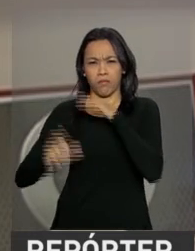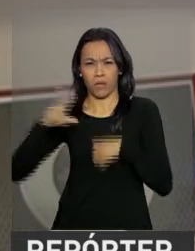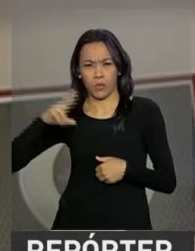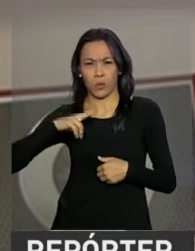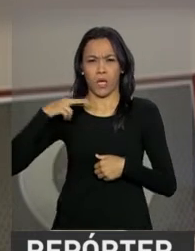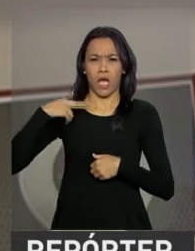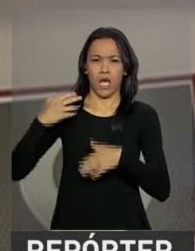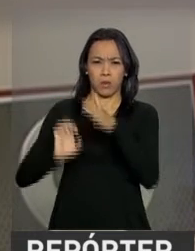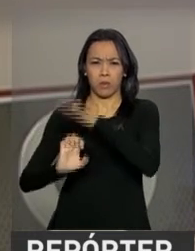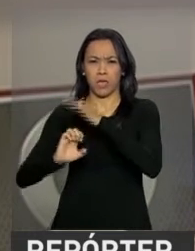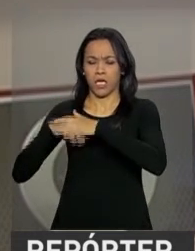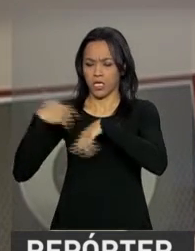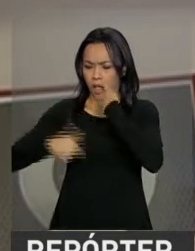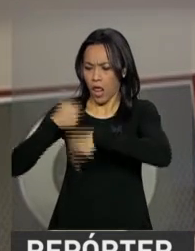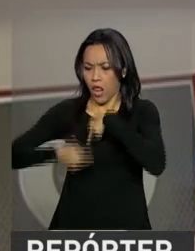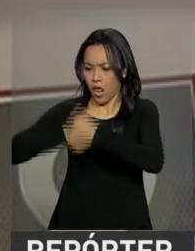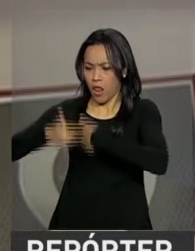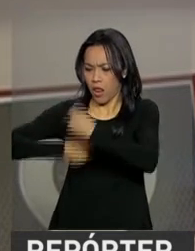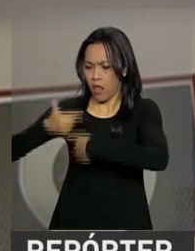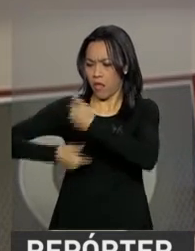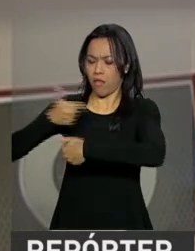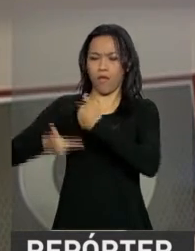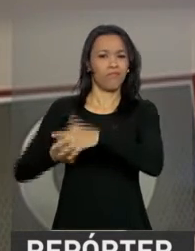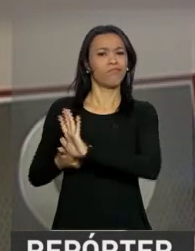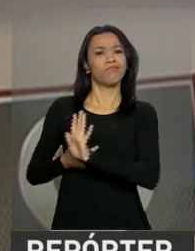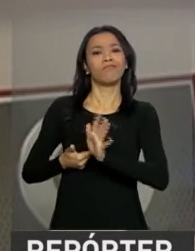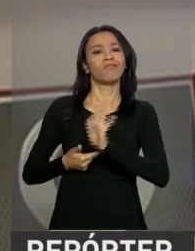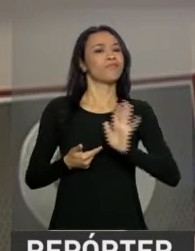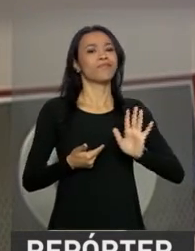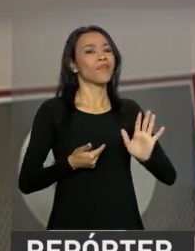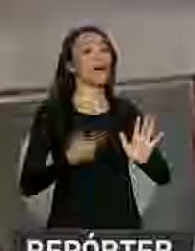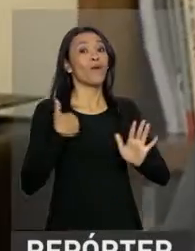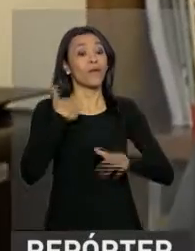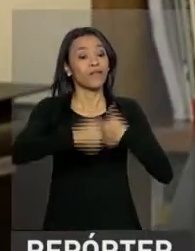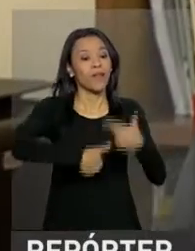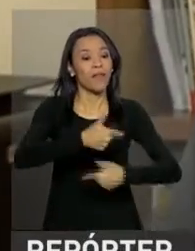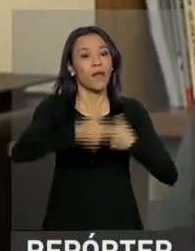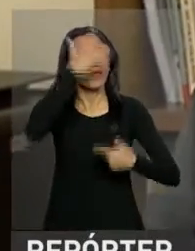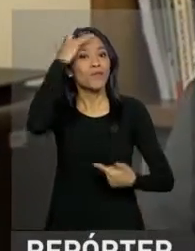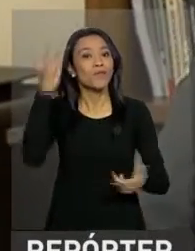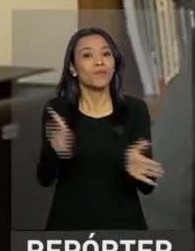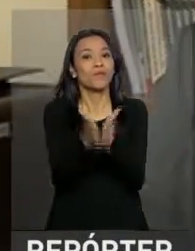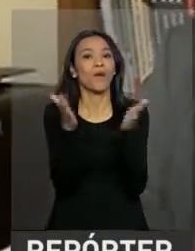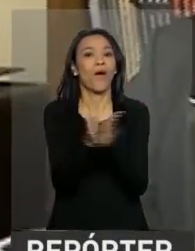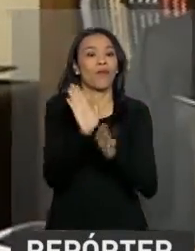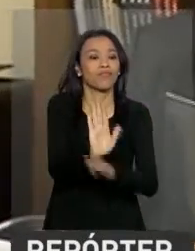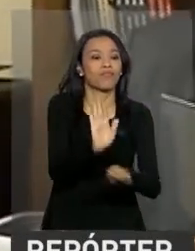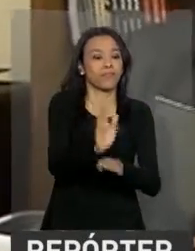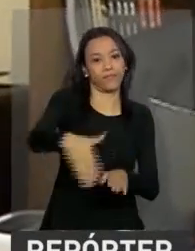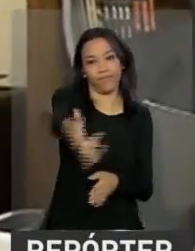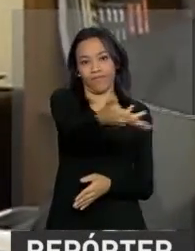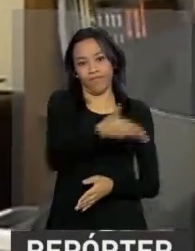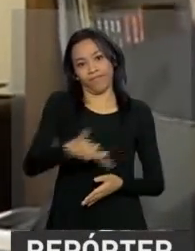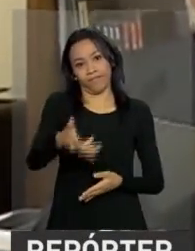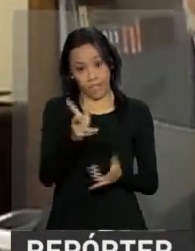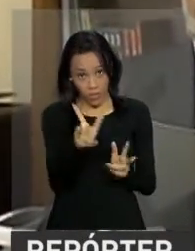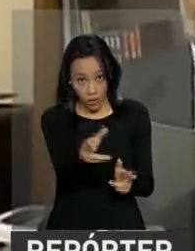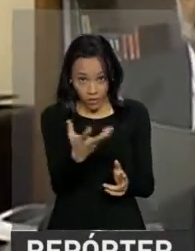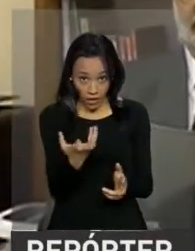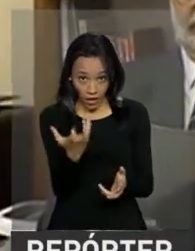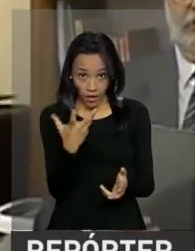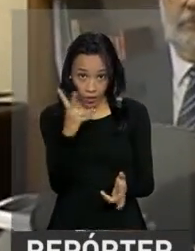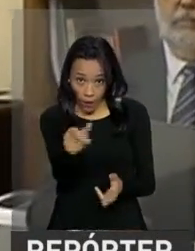no bairro do escritório não eu quero eu quero trabalhar com as pessoas mais carentes e para quem tem interesse em fazer como maria e